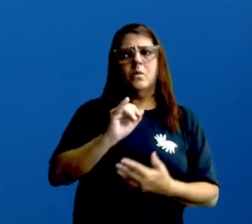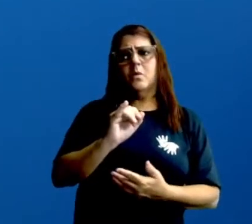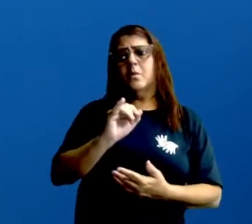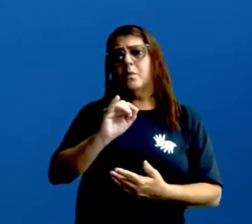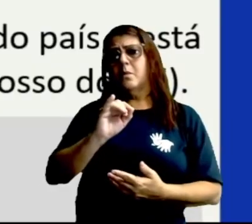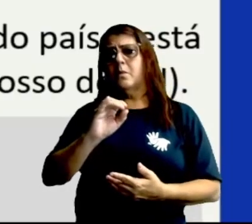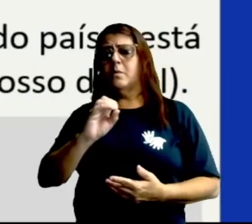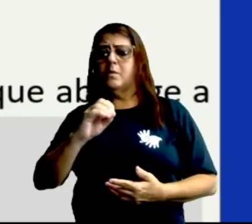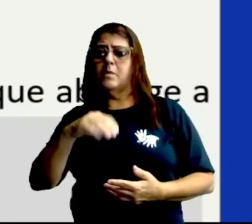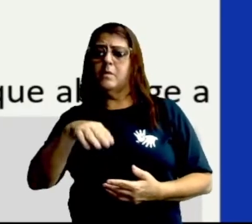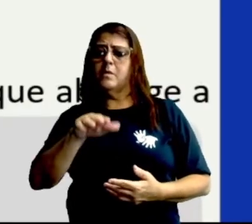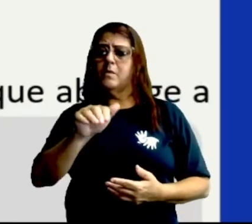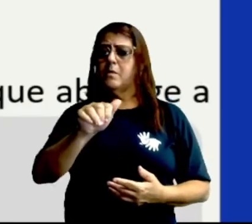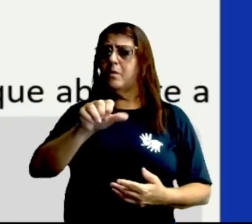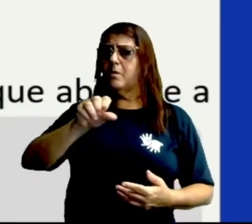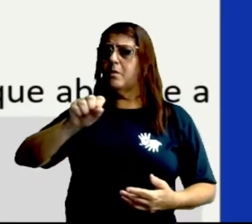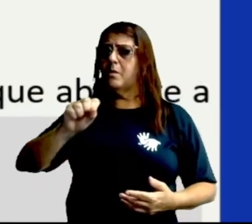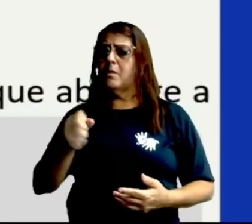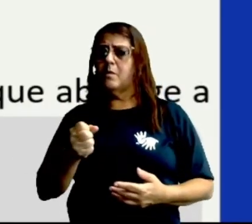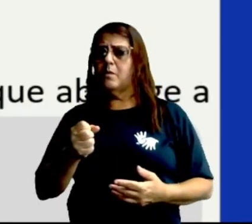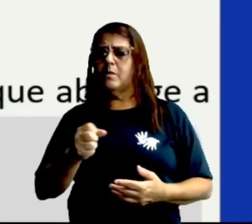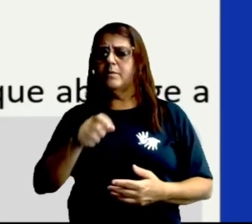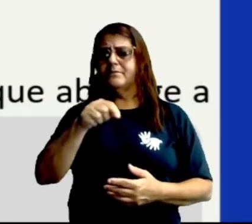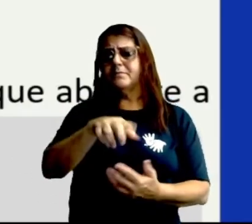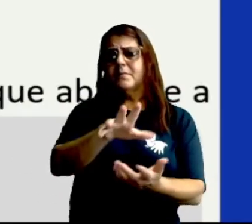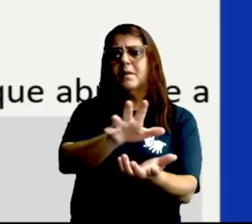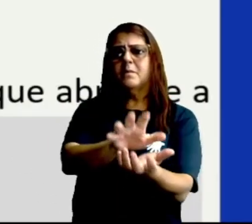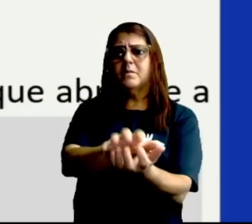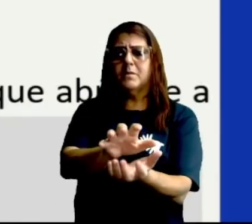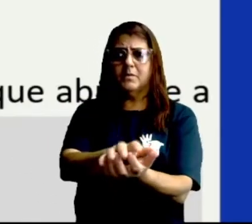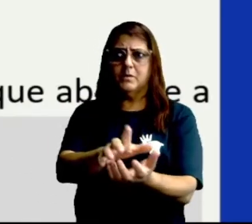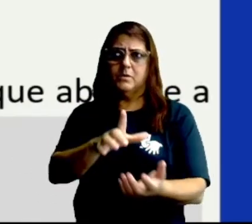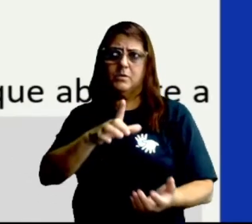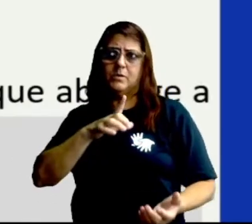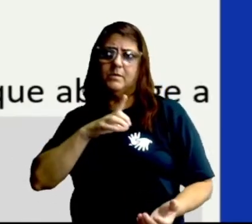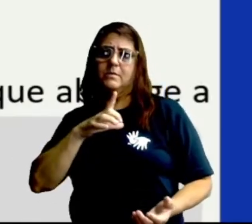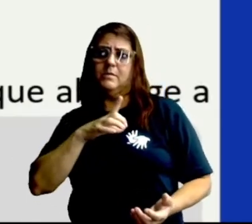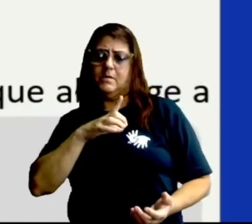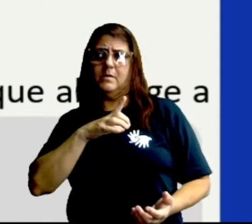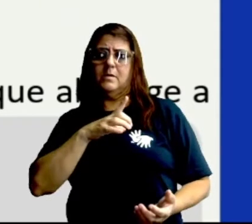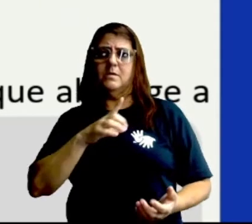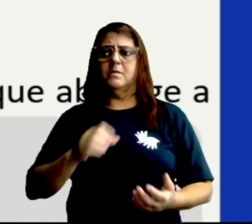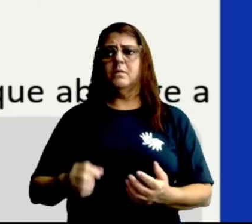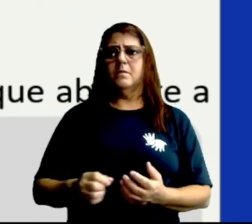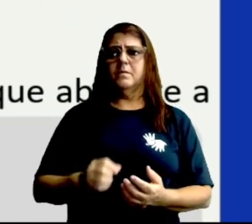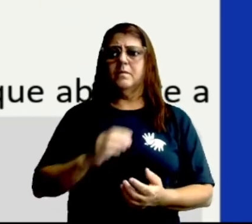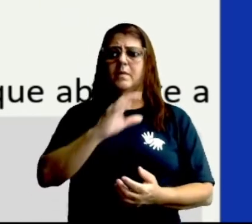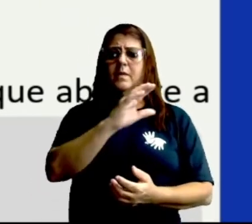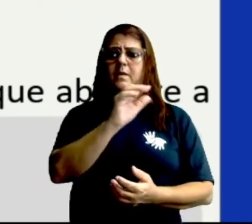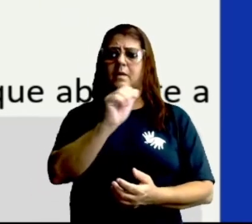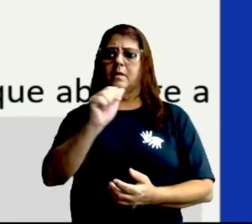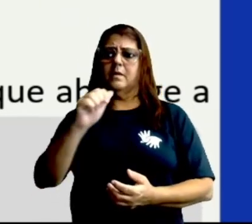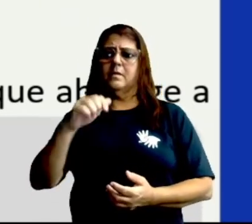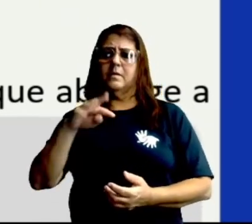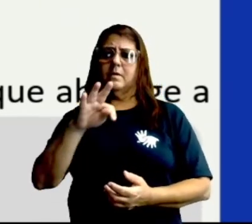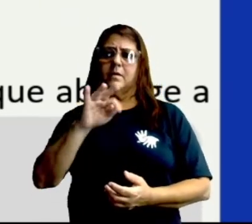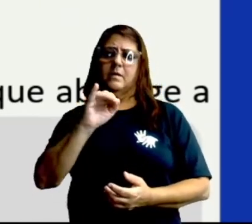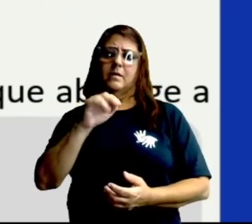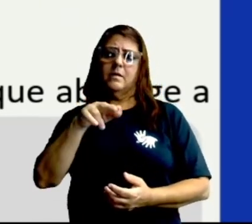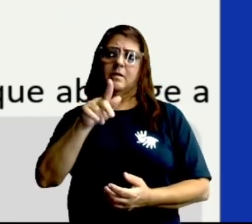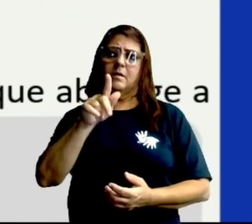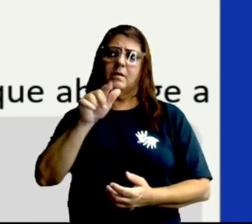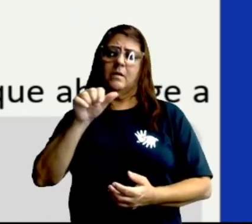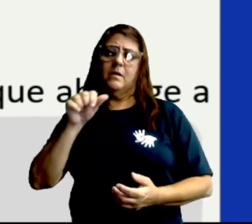vamos lá em Pernambuco nós temos a predominância do bioma da Caatinga é a vegetação